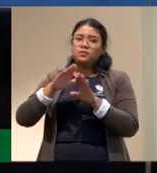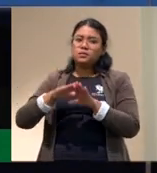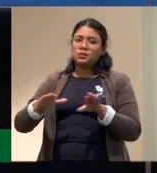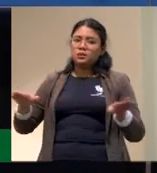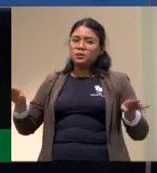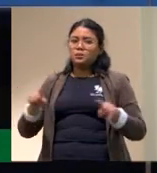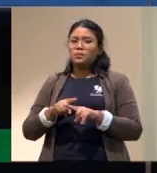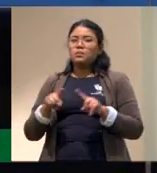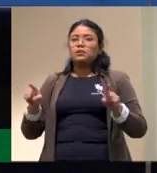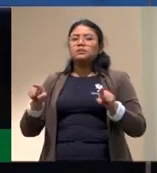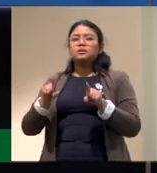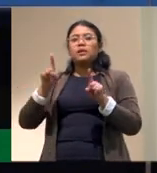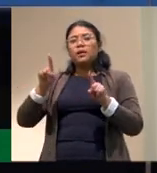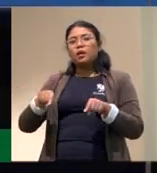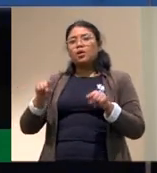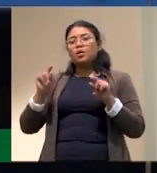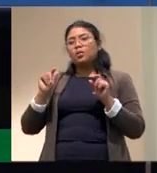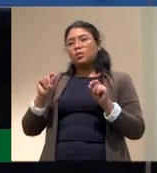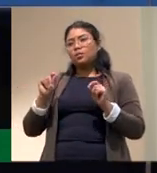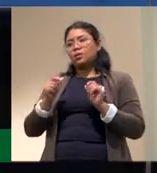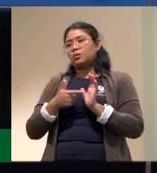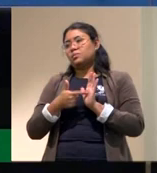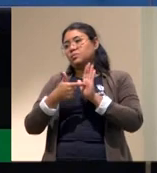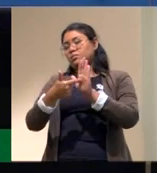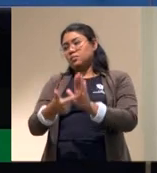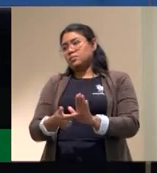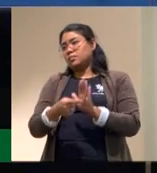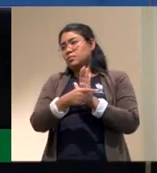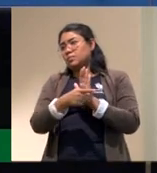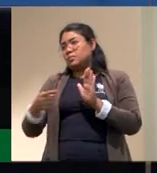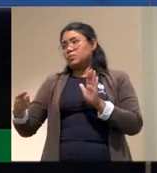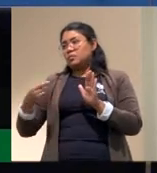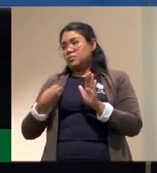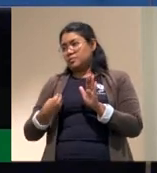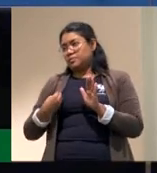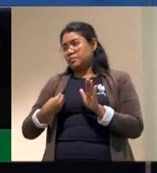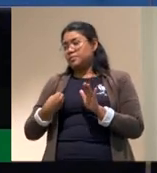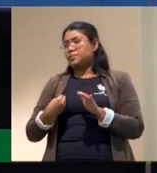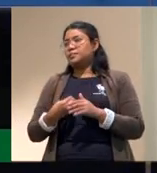isso é resultado desse vivido,